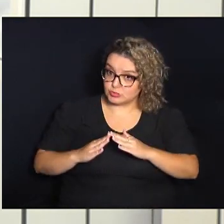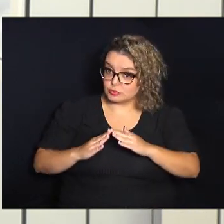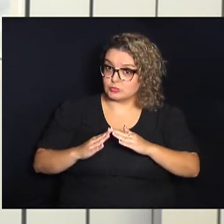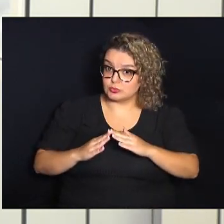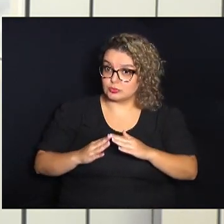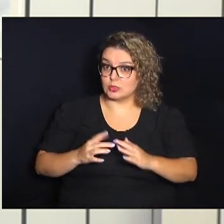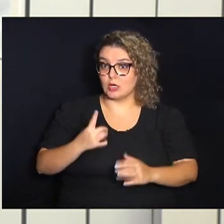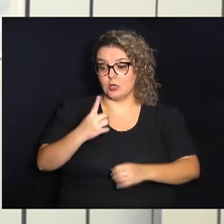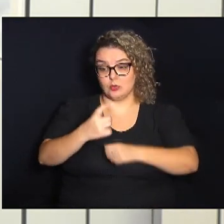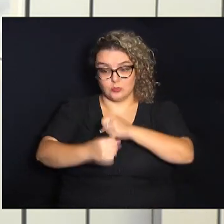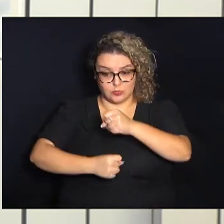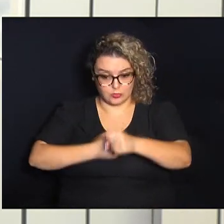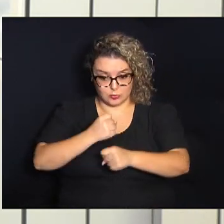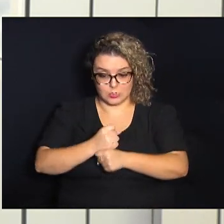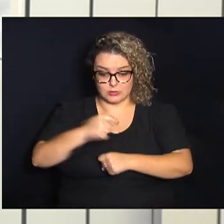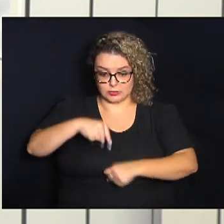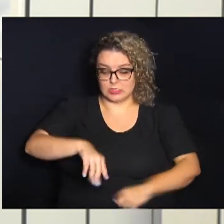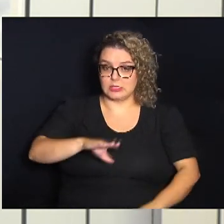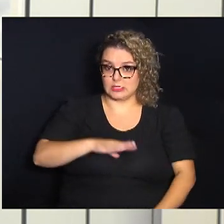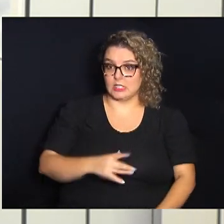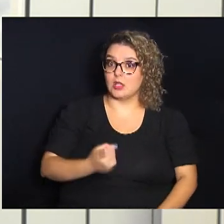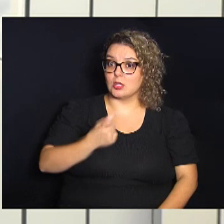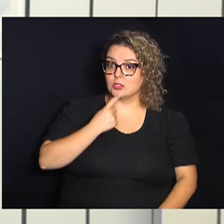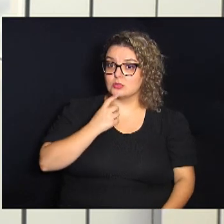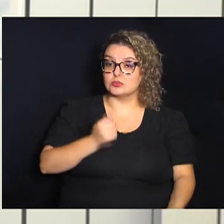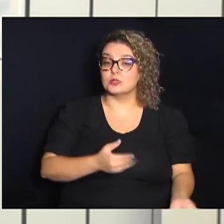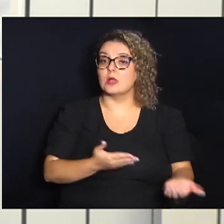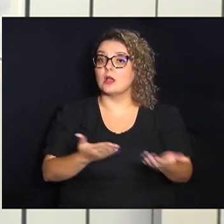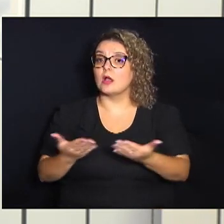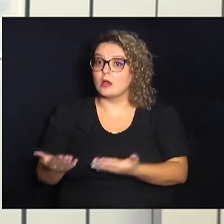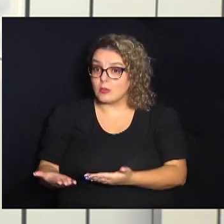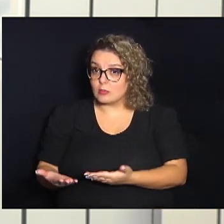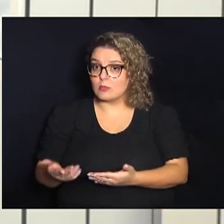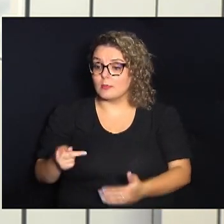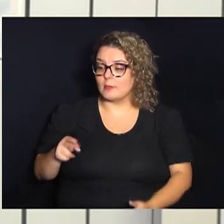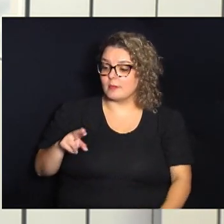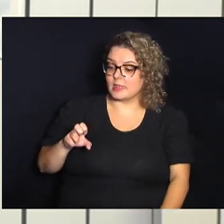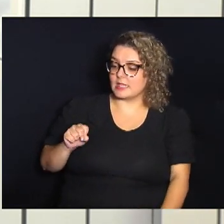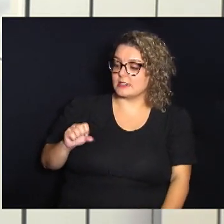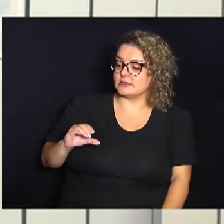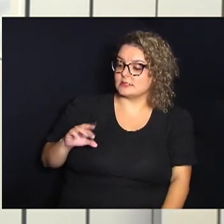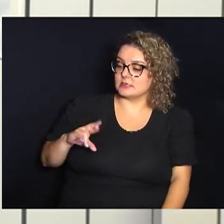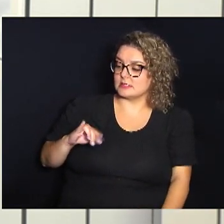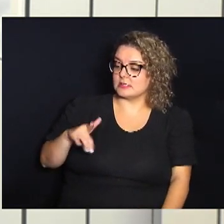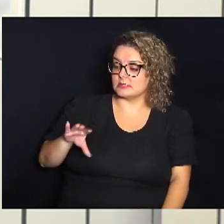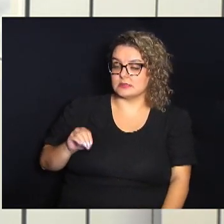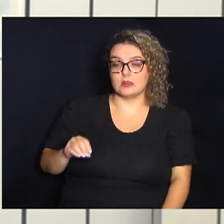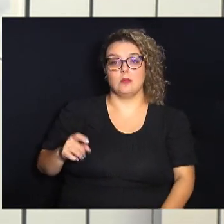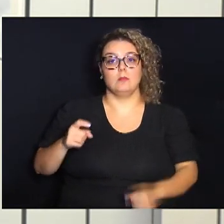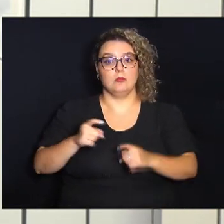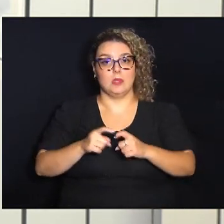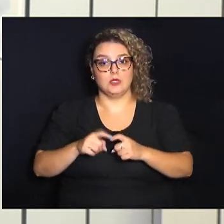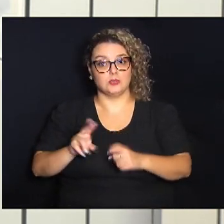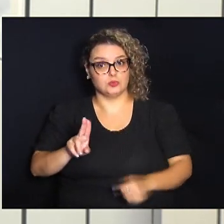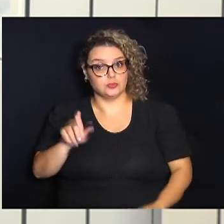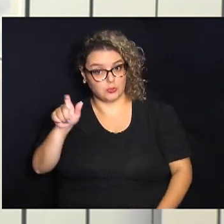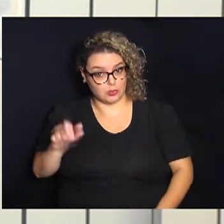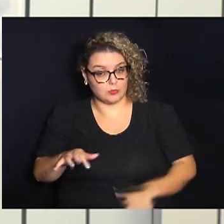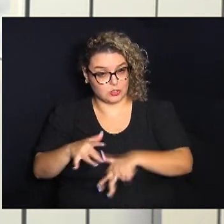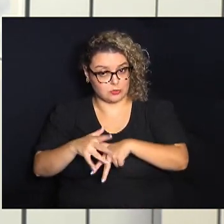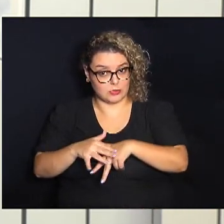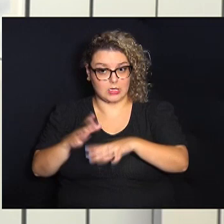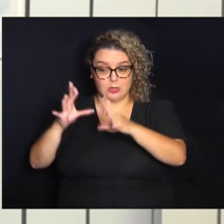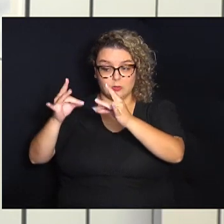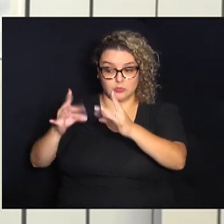1 ano aqui em Campinas e apresentar prescrição médica com o nome do usuário, com descrição